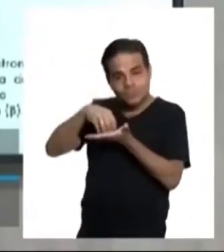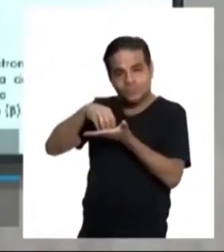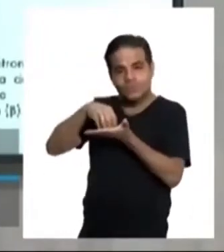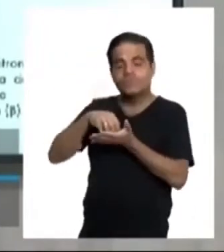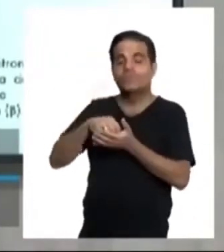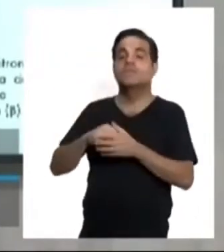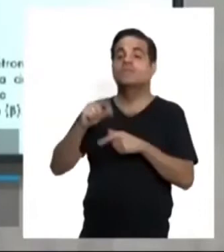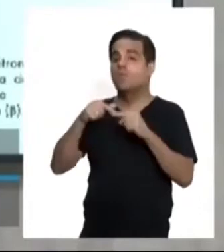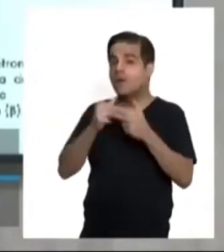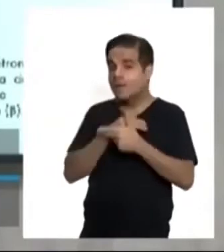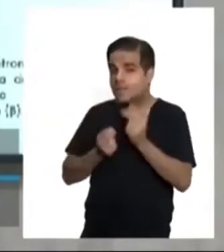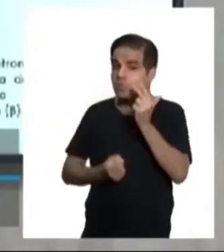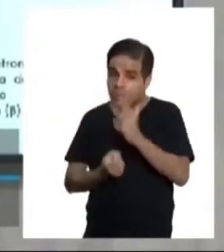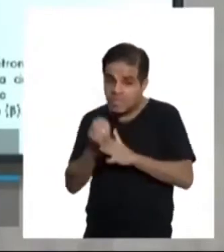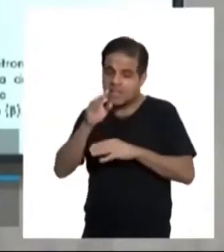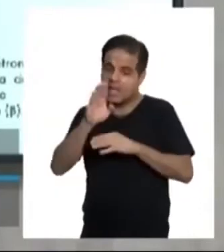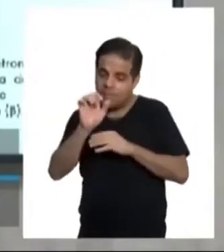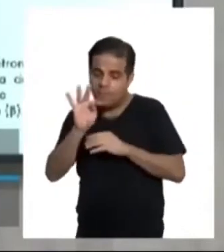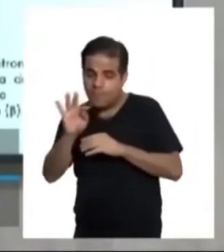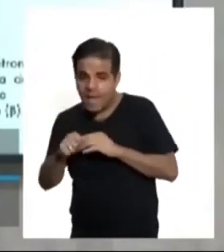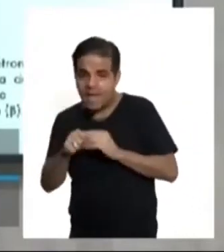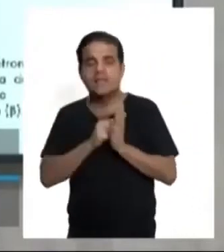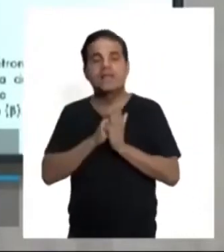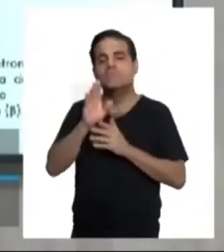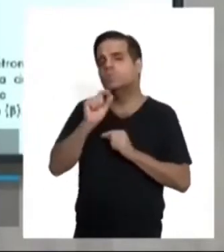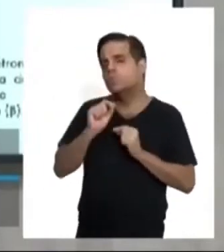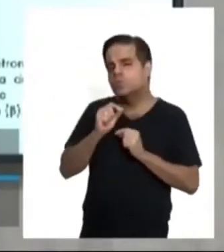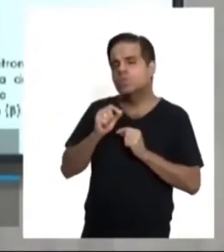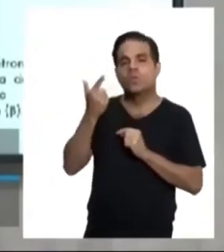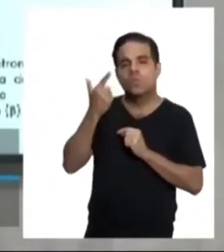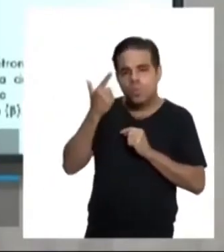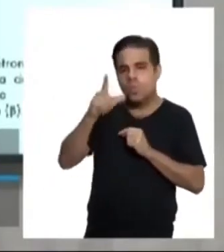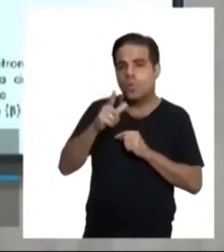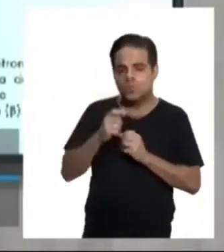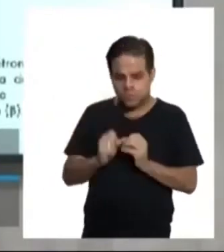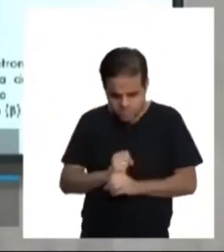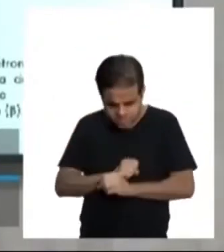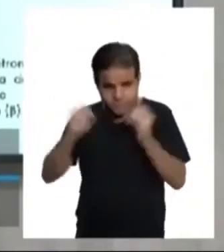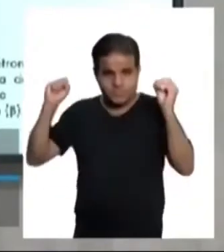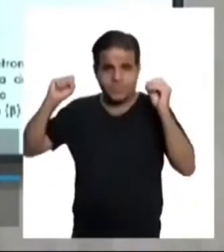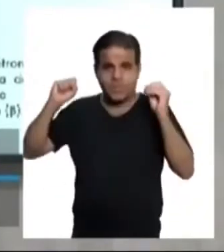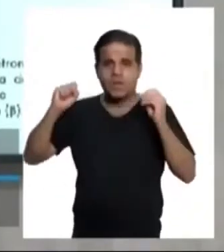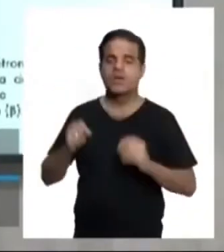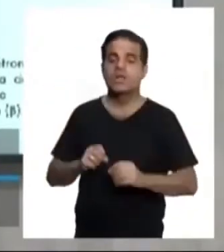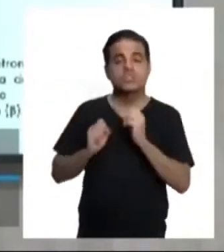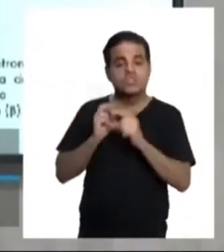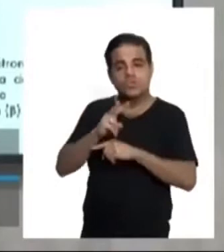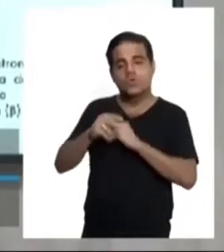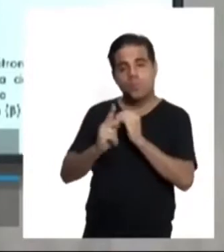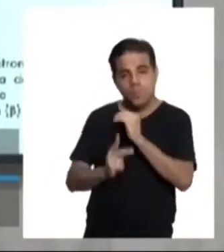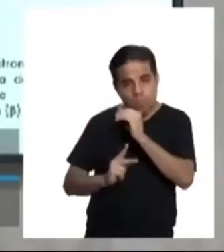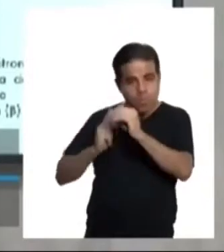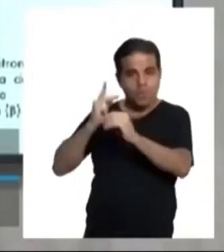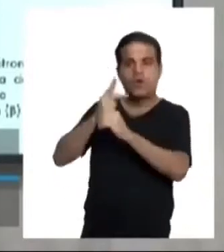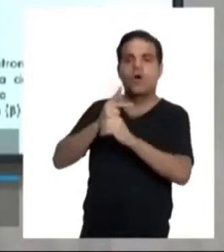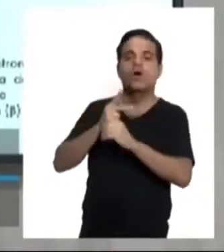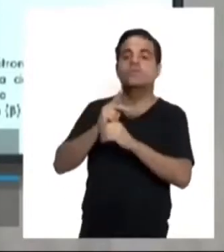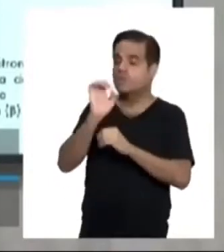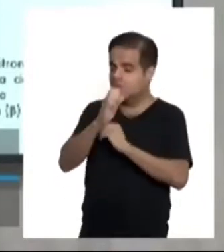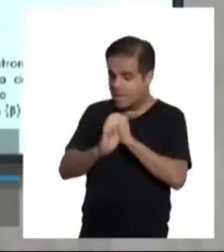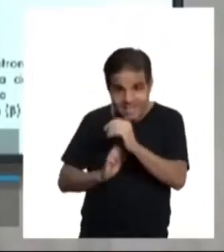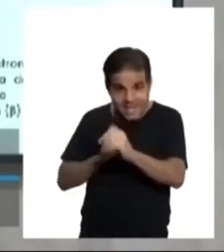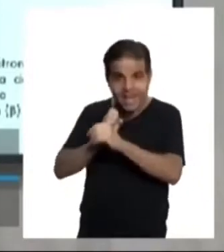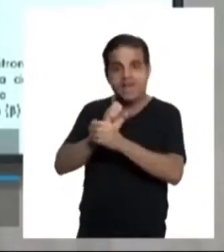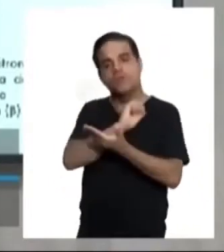elemento, quando emite beta, ele emitiu o quê? É um nêutron que se rompeu, virou um próton e um elétron. E esse elétron vai